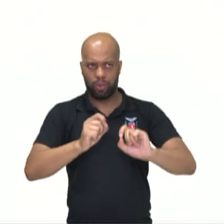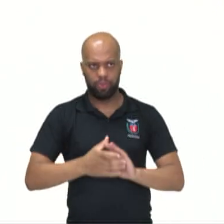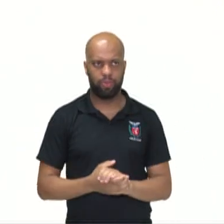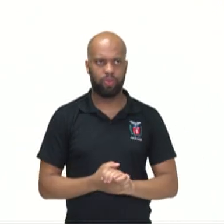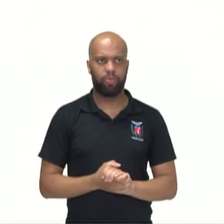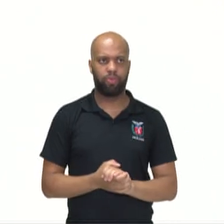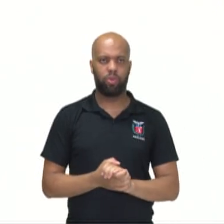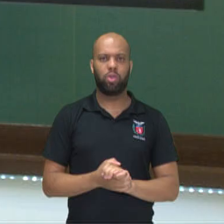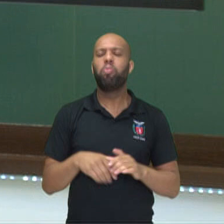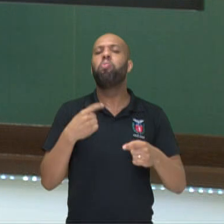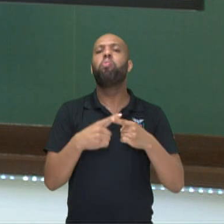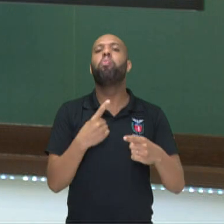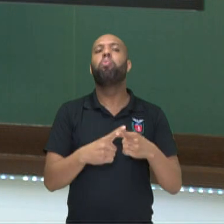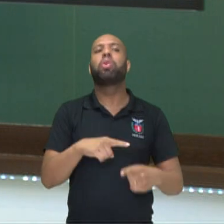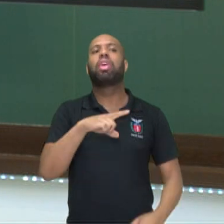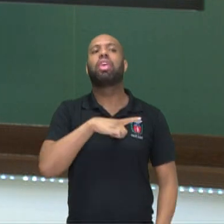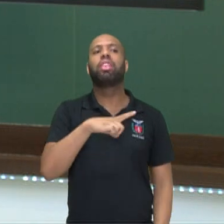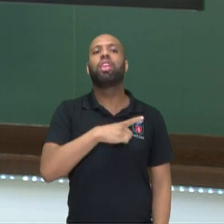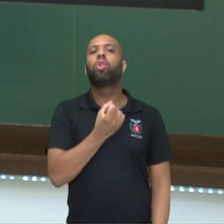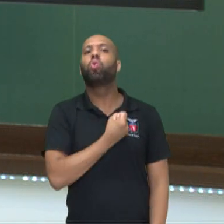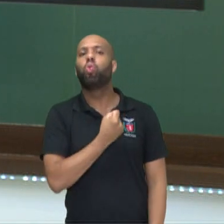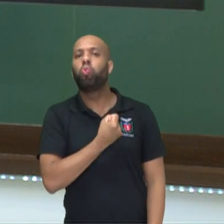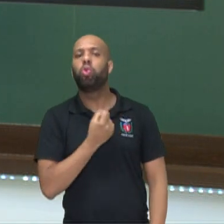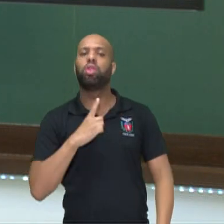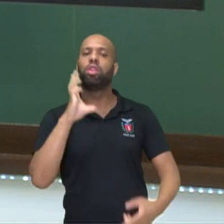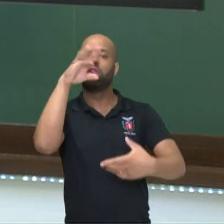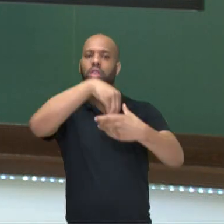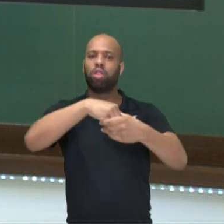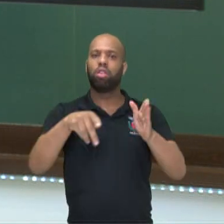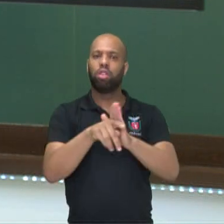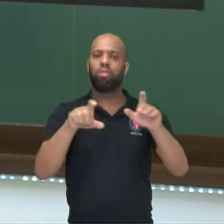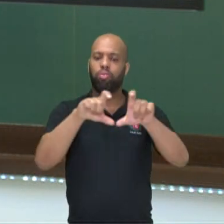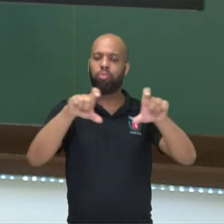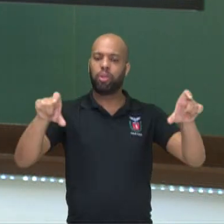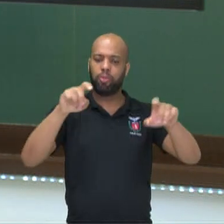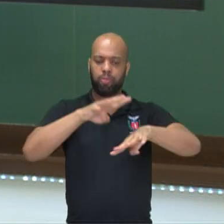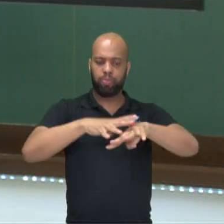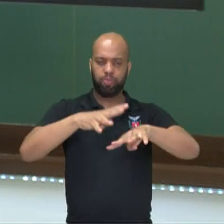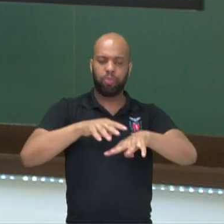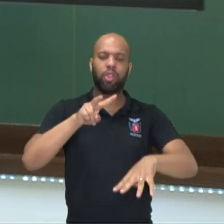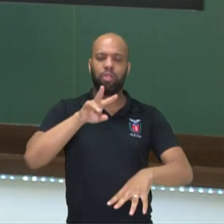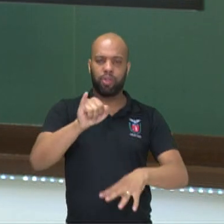Qual é a sua utilidade? Para que serve o valor numérico de uma expressão algébrica? Vamos descobrir.